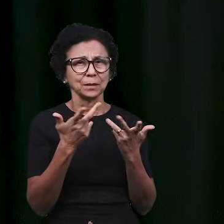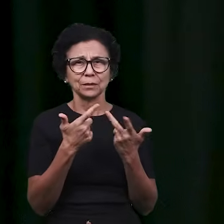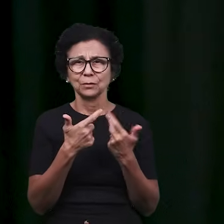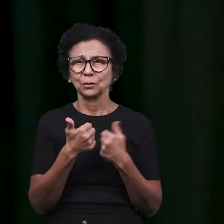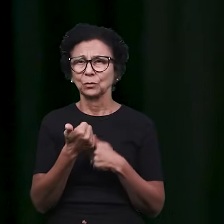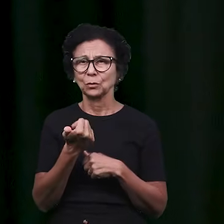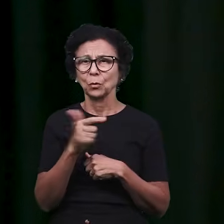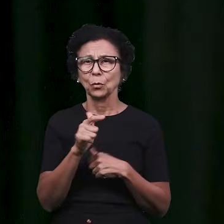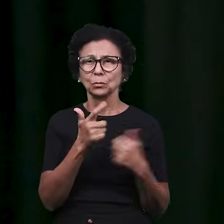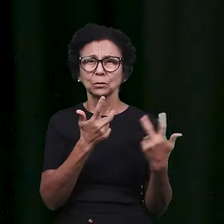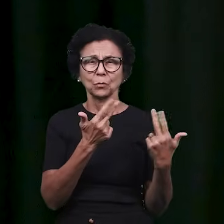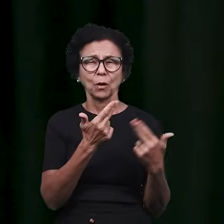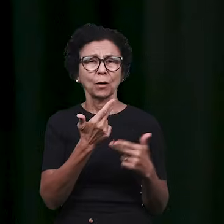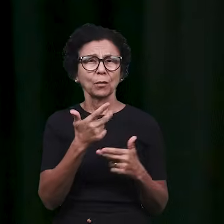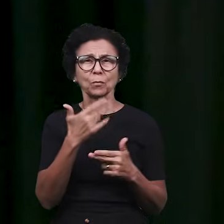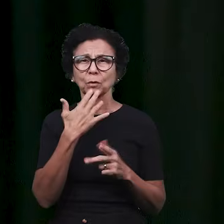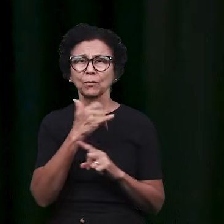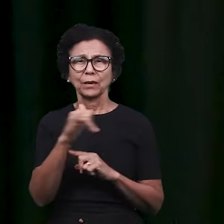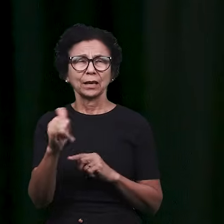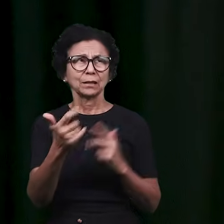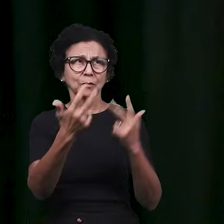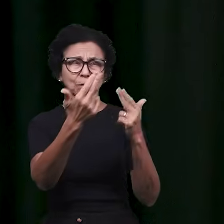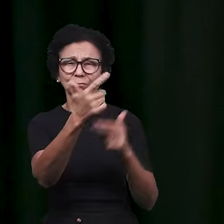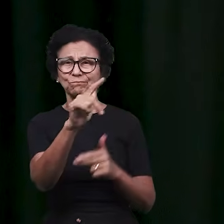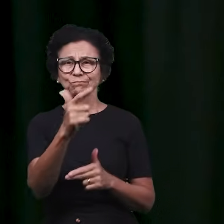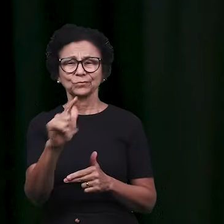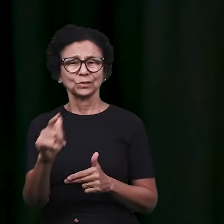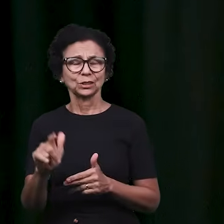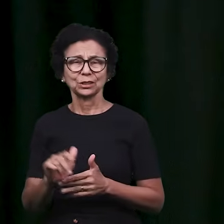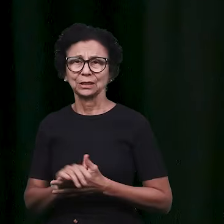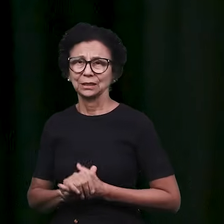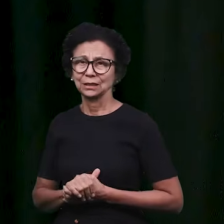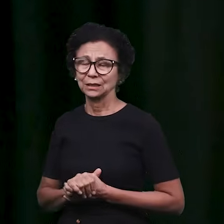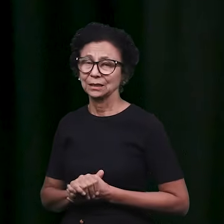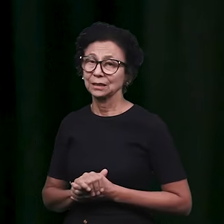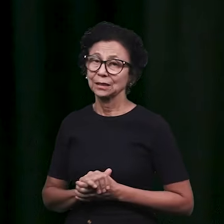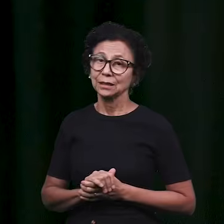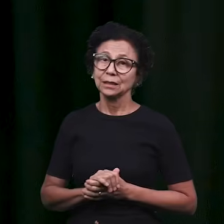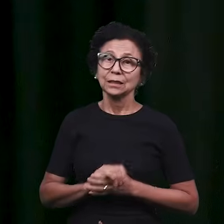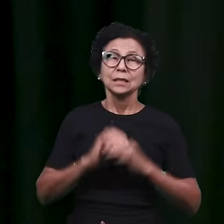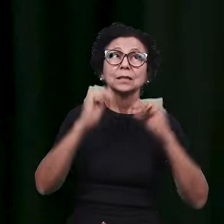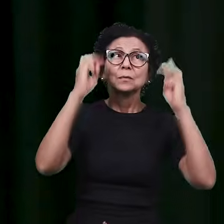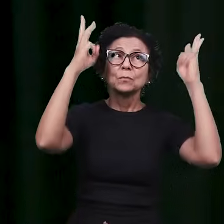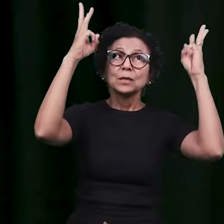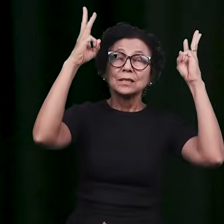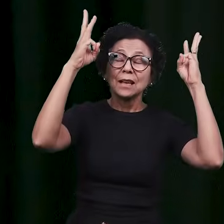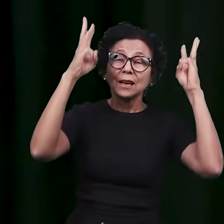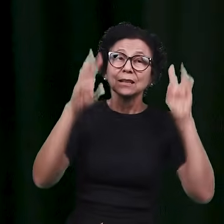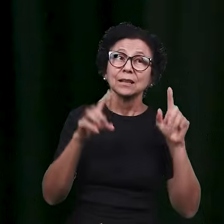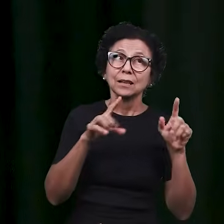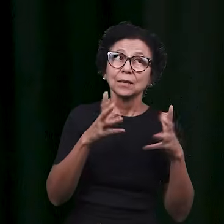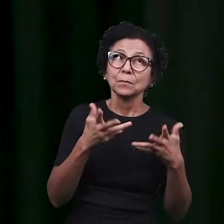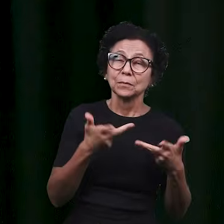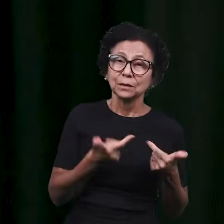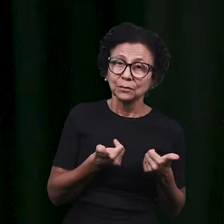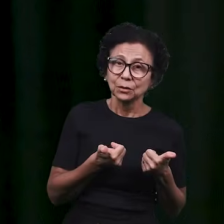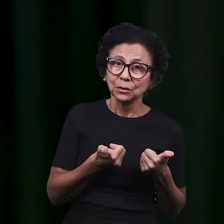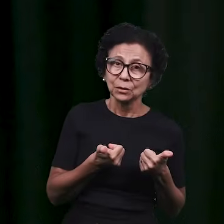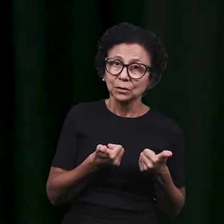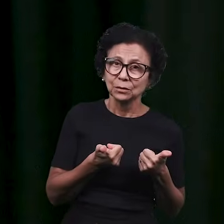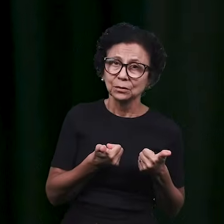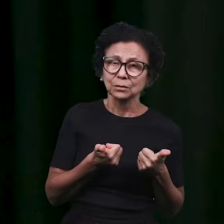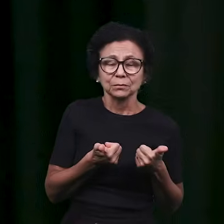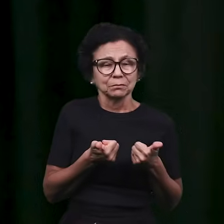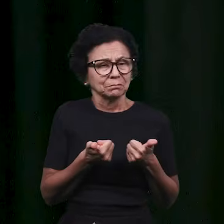Deus era maravilhoso. Mas nós precisamos de entender o que Moisés entendeu. Maravilhoso não era Moisés. Há uma tendência